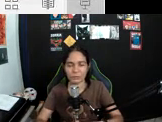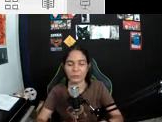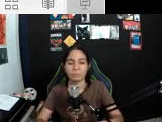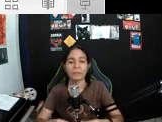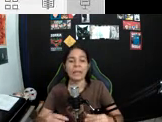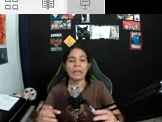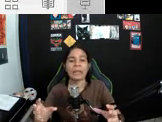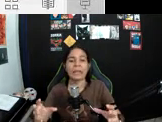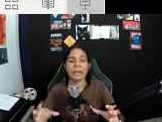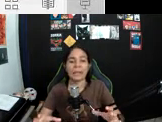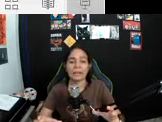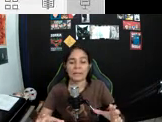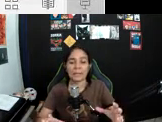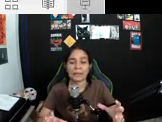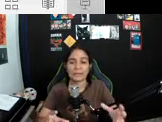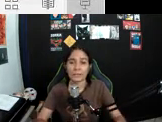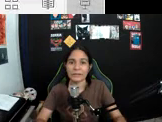lá que você atua.